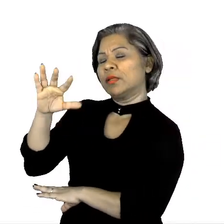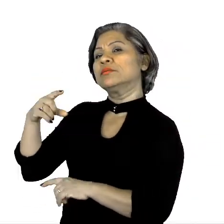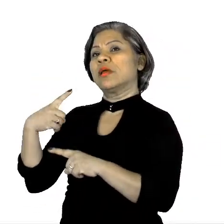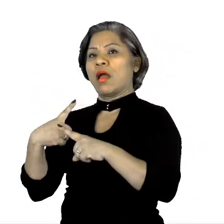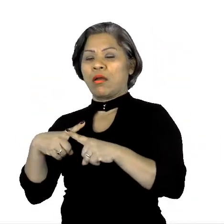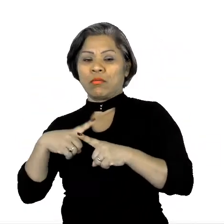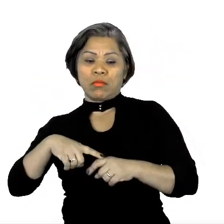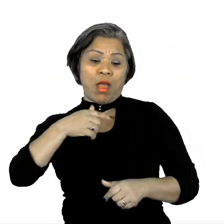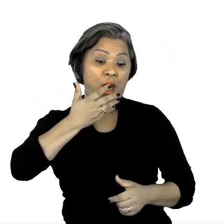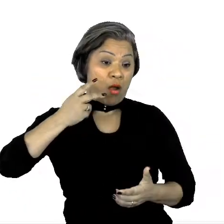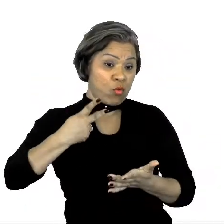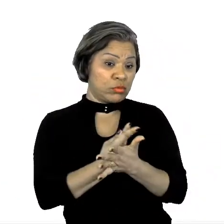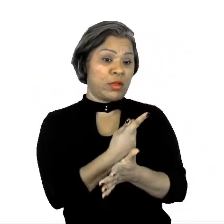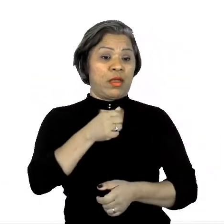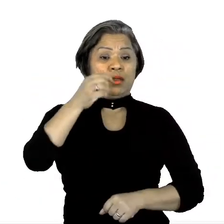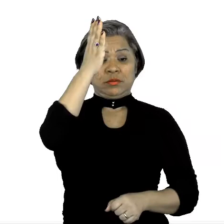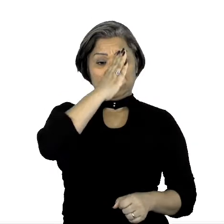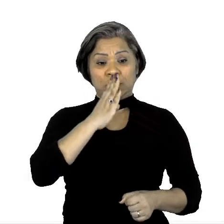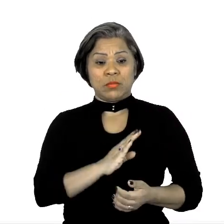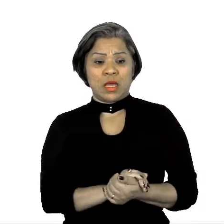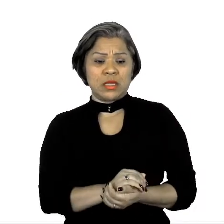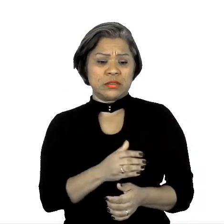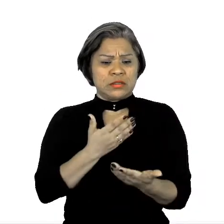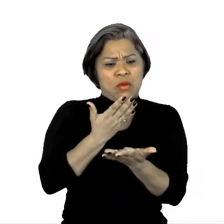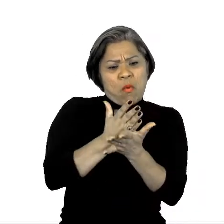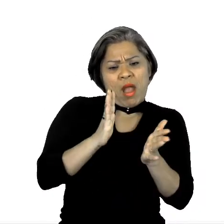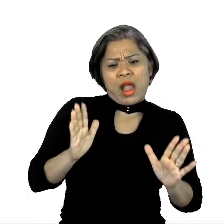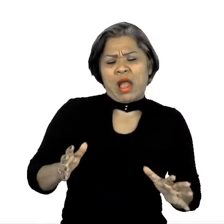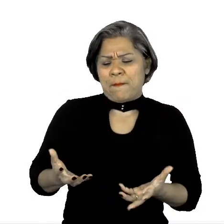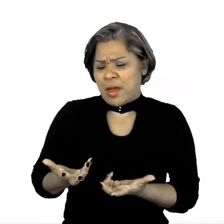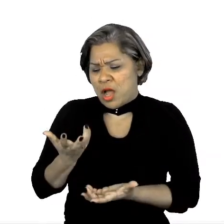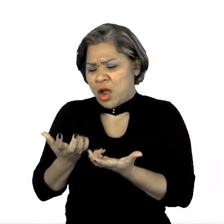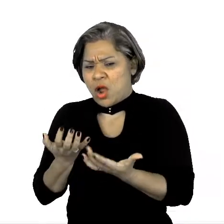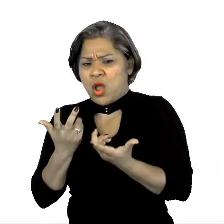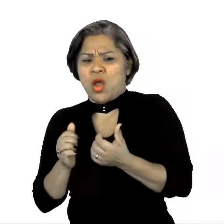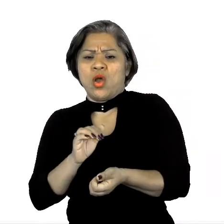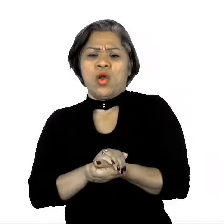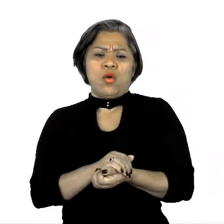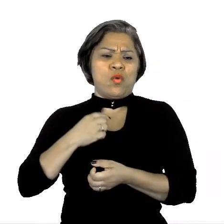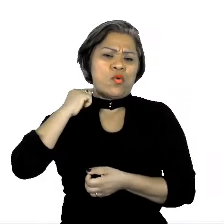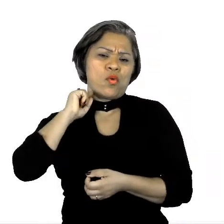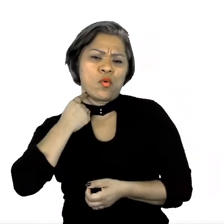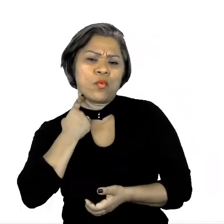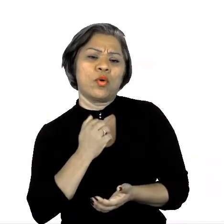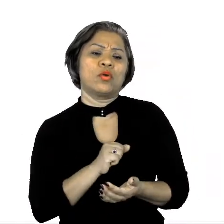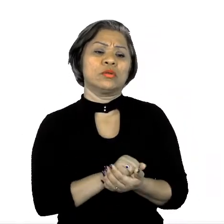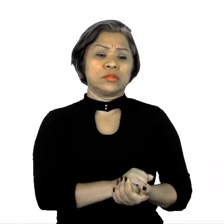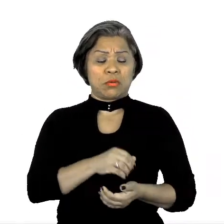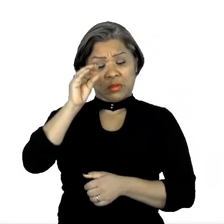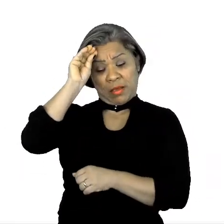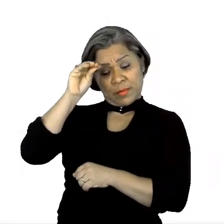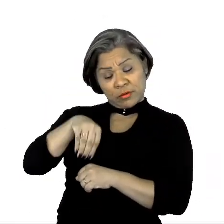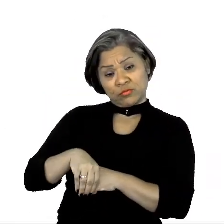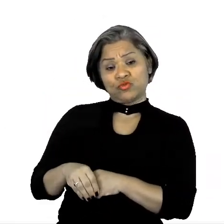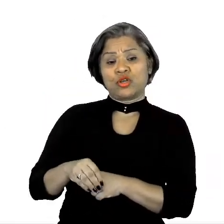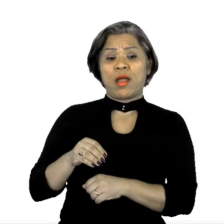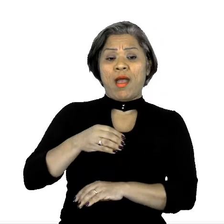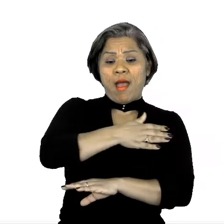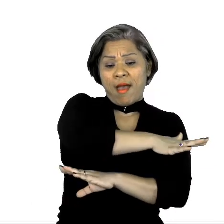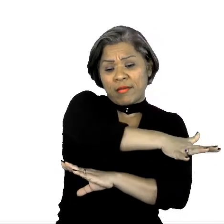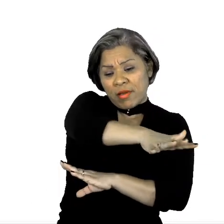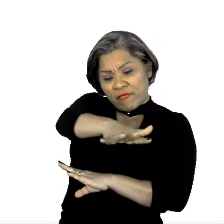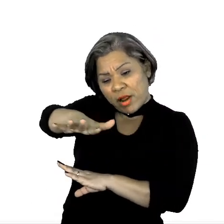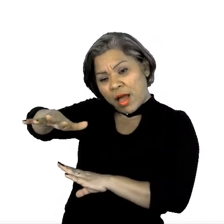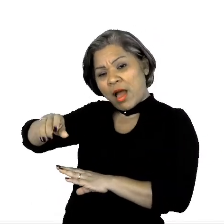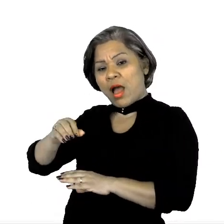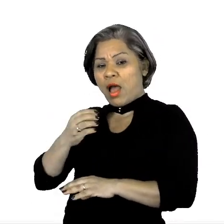desmatamento, a poluição e as queimadas, que tanto têm prejudicado a fauna e a flora do nosso país. Então aí